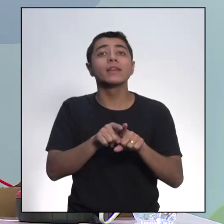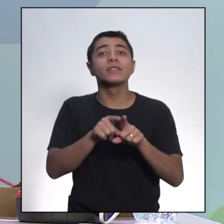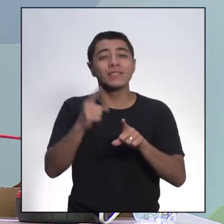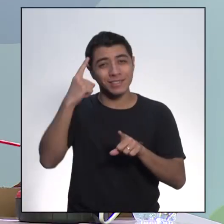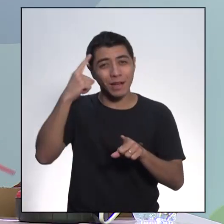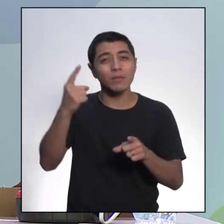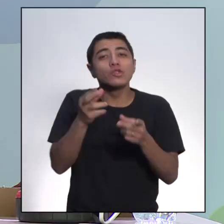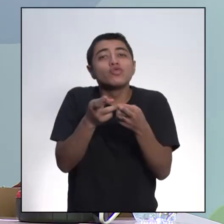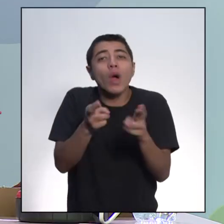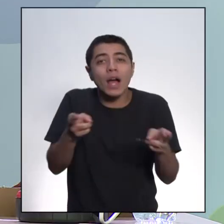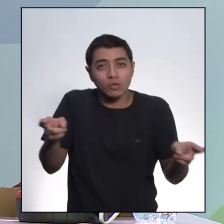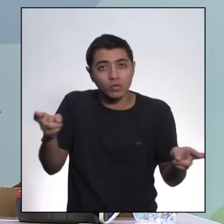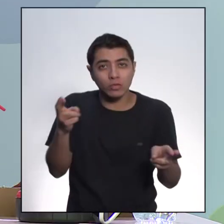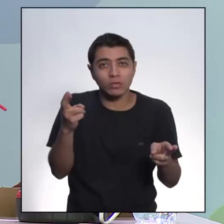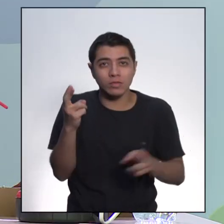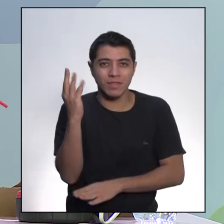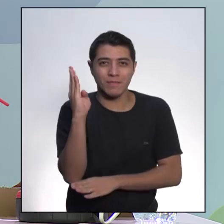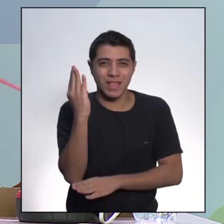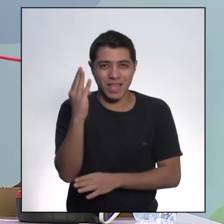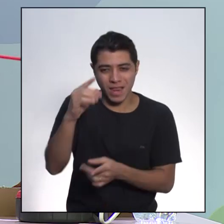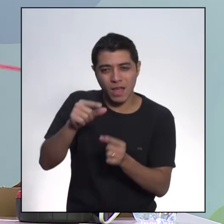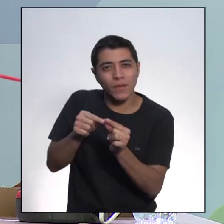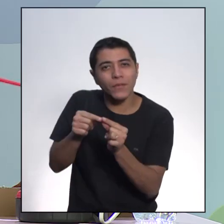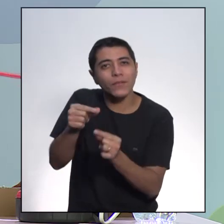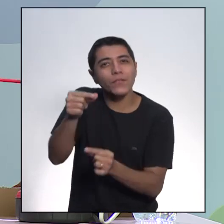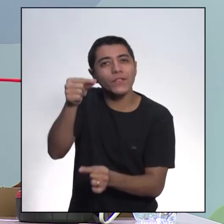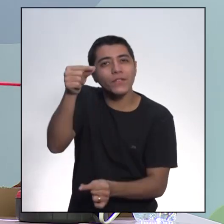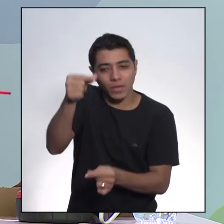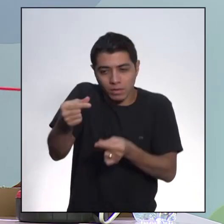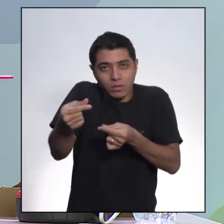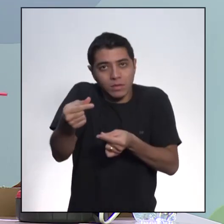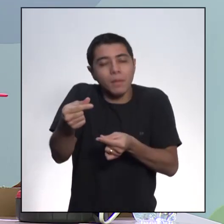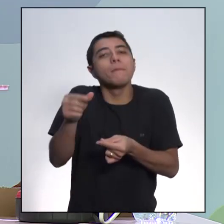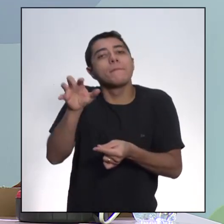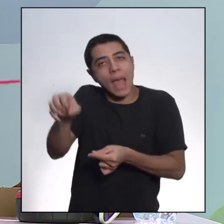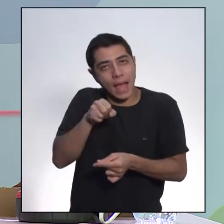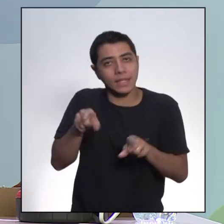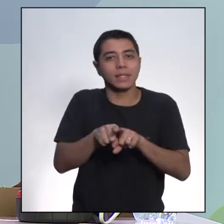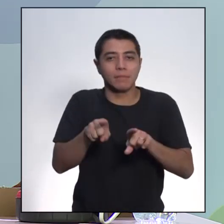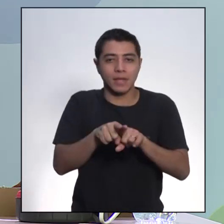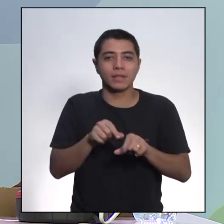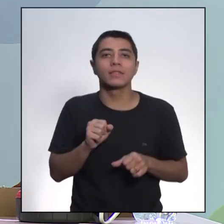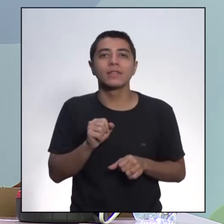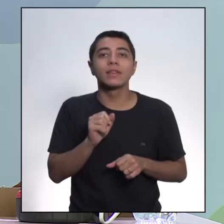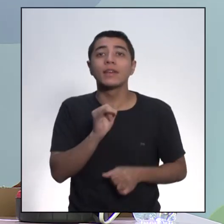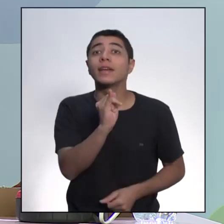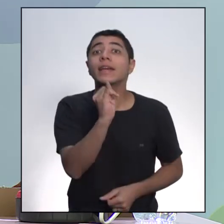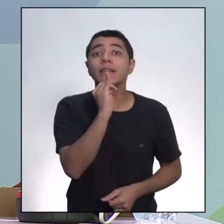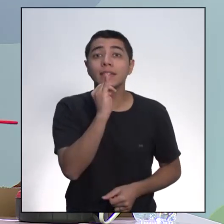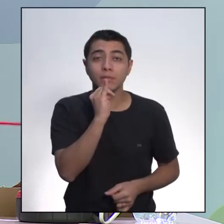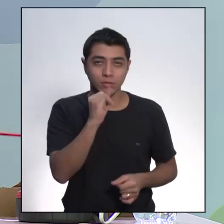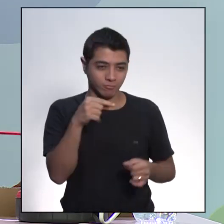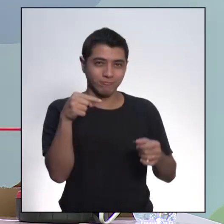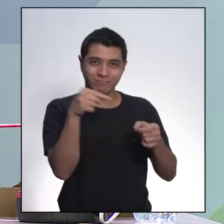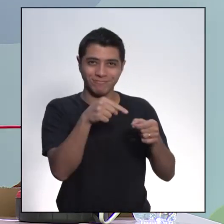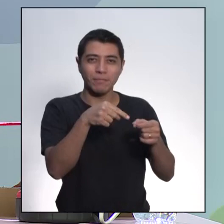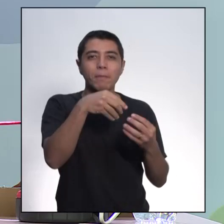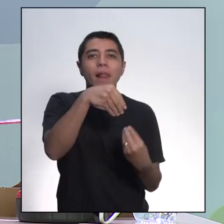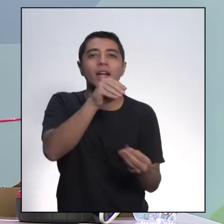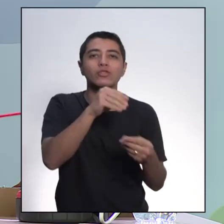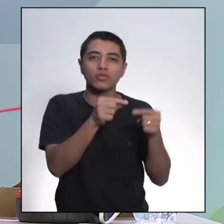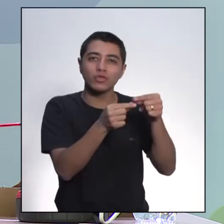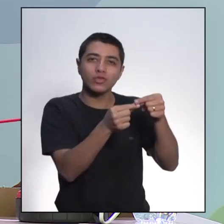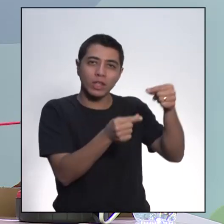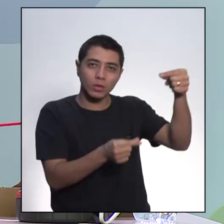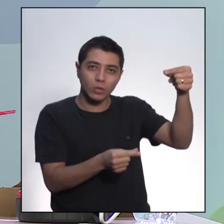se você consegue passar por dentro, ó, por exemplo, ó, esse aqui, ó, ele já está mais resistente, está vendo?